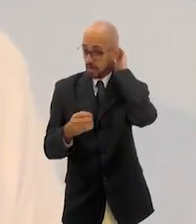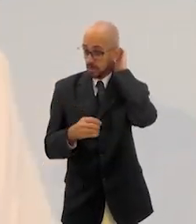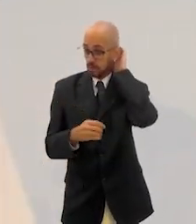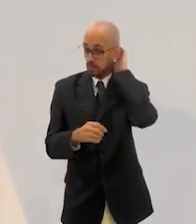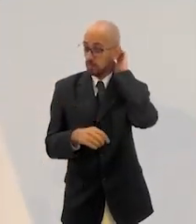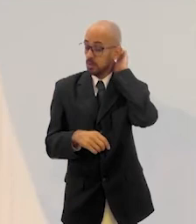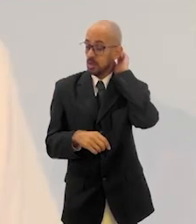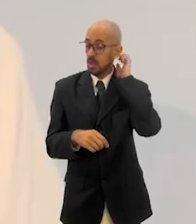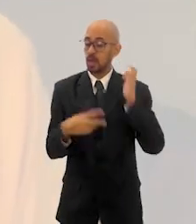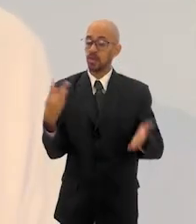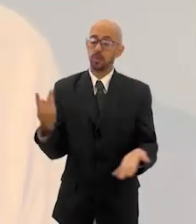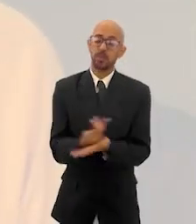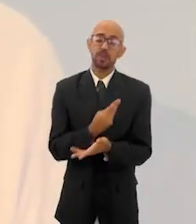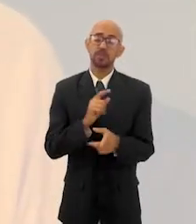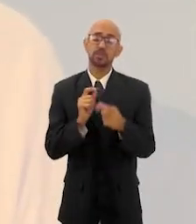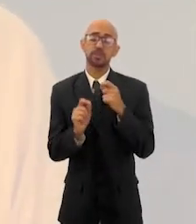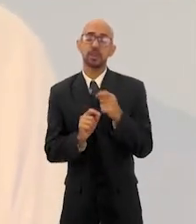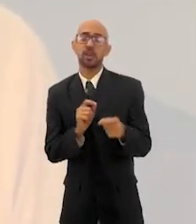acaba ficando